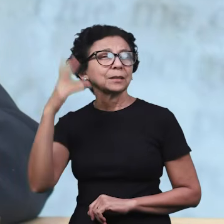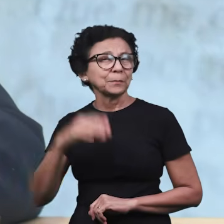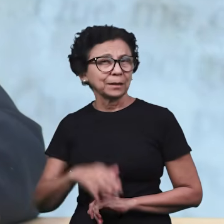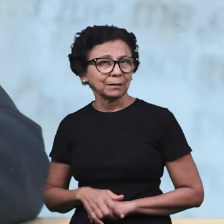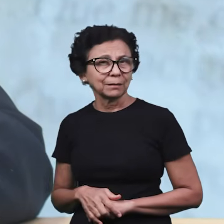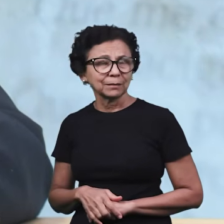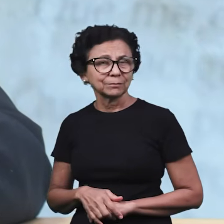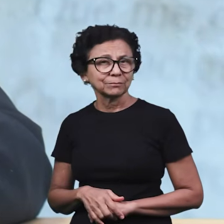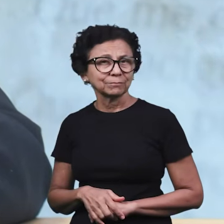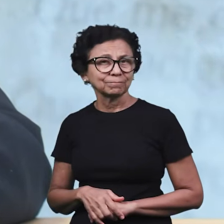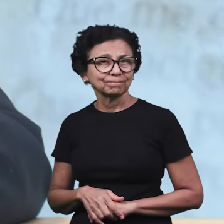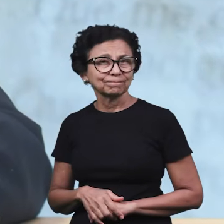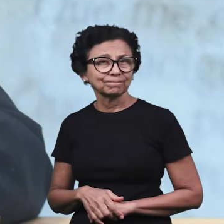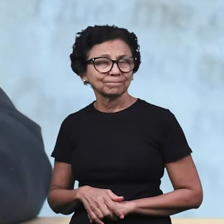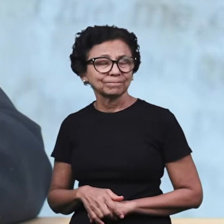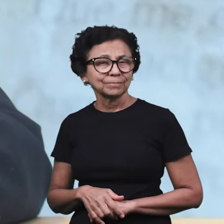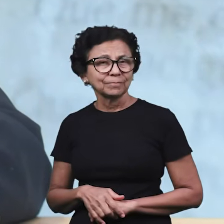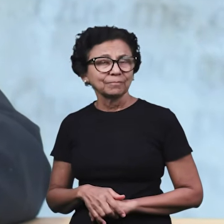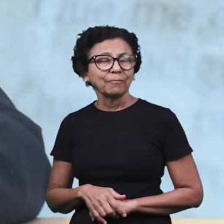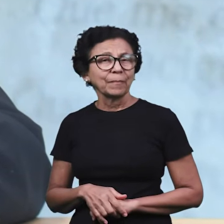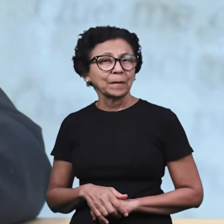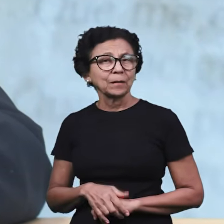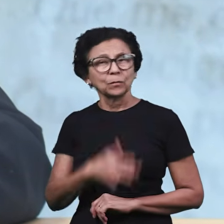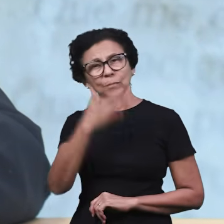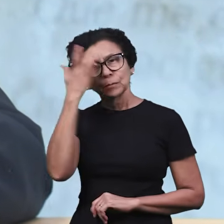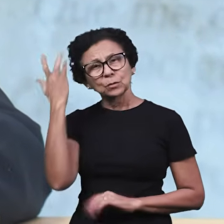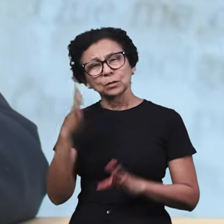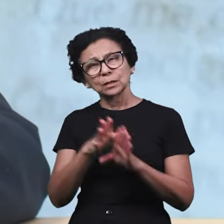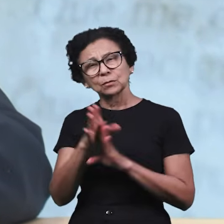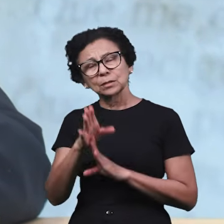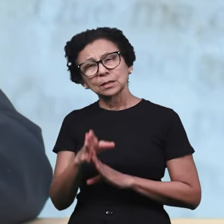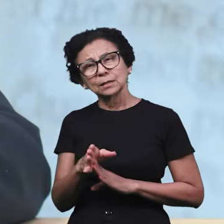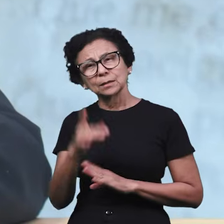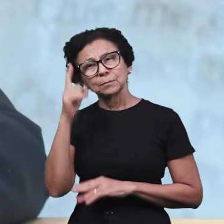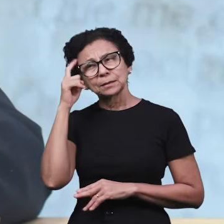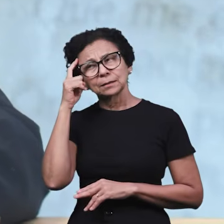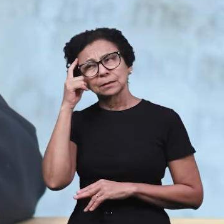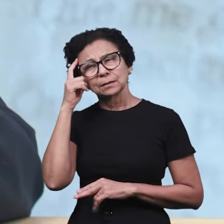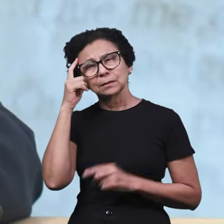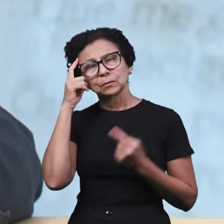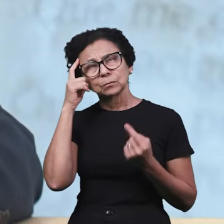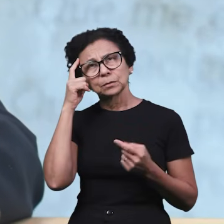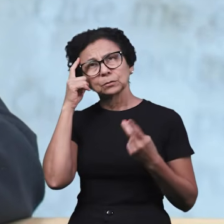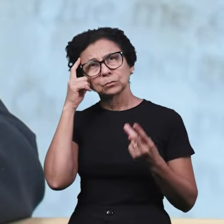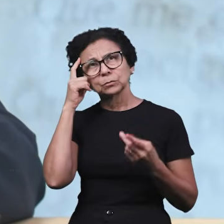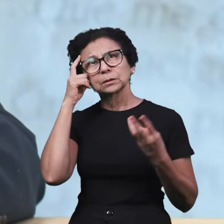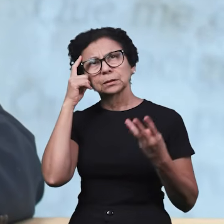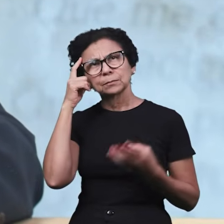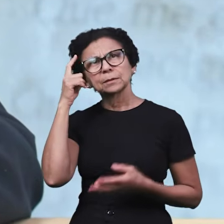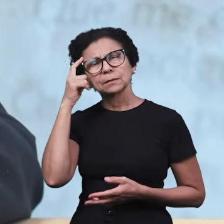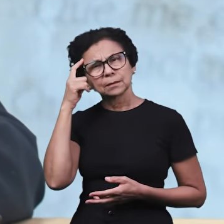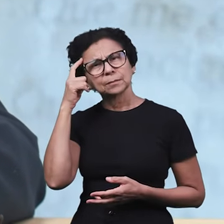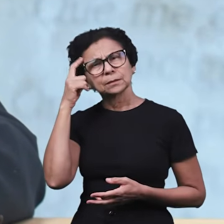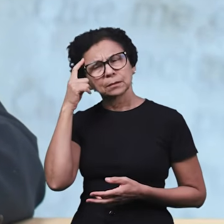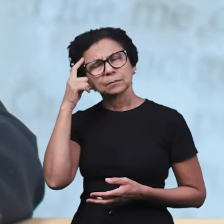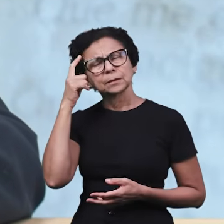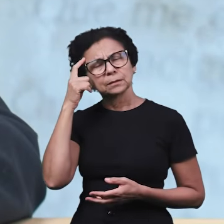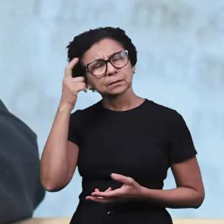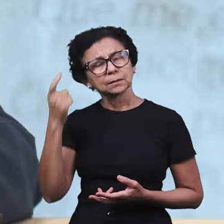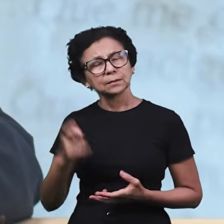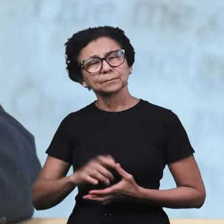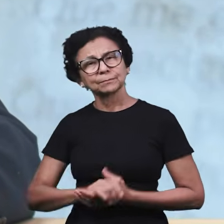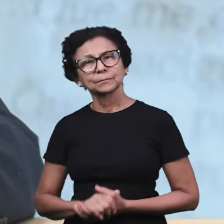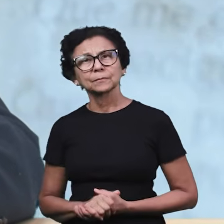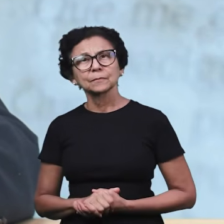vezes, 3 vezes quando se recebe um conselho de uma pessoa assim? Eu penso que dessa forma. Por isso que eu falei essa questão do adolescente e do jovem, que